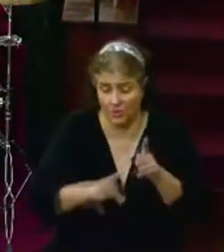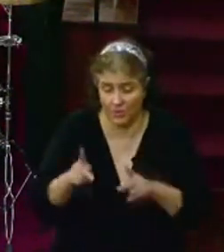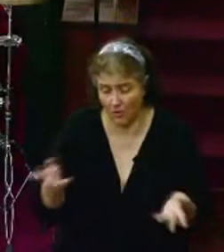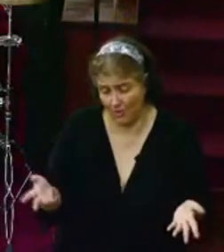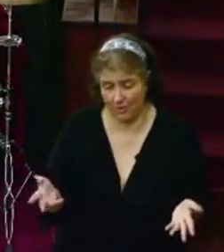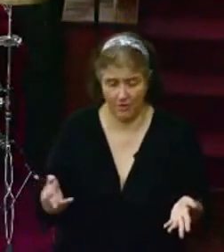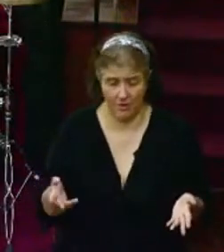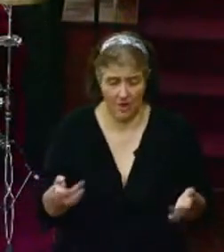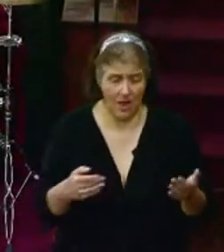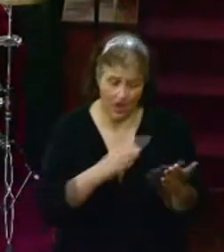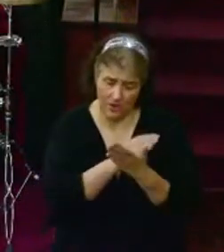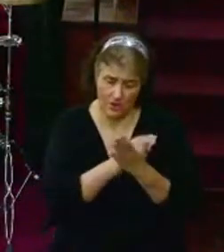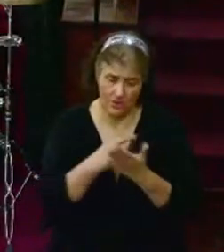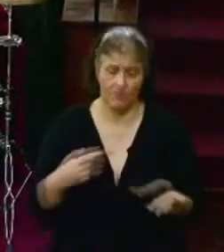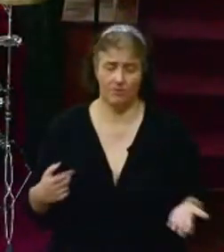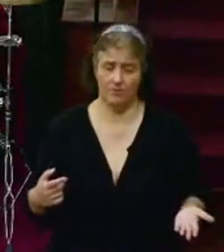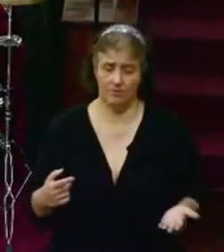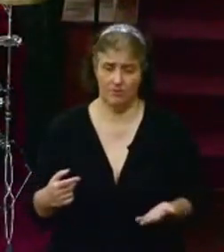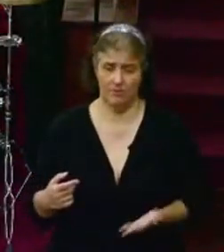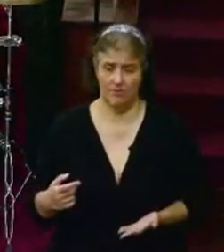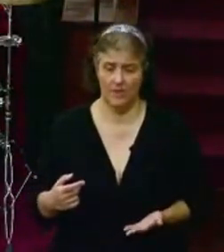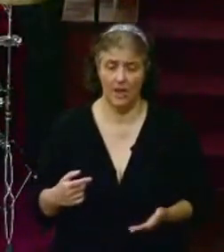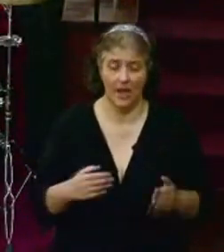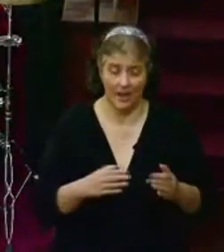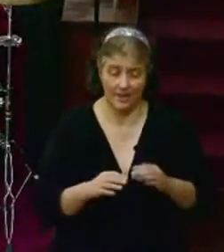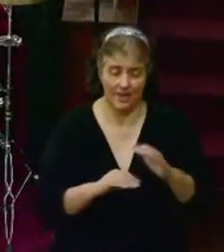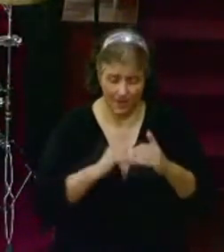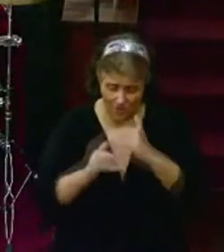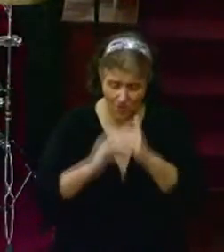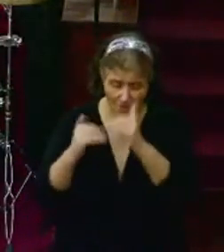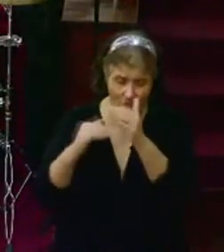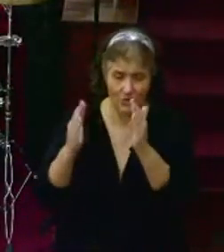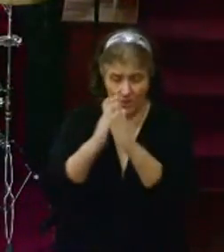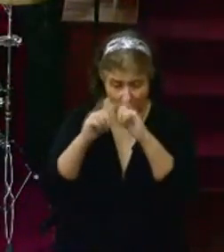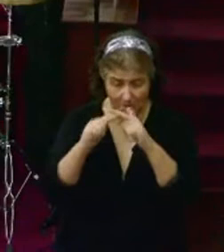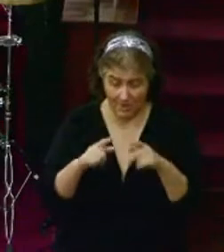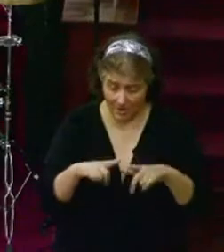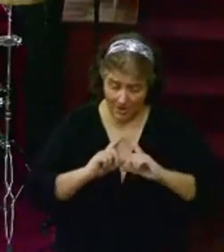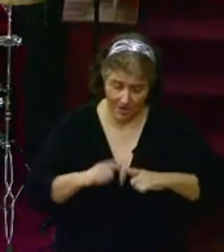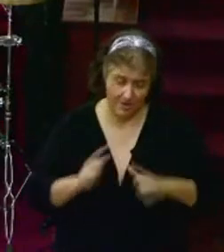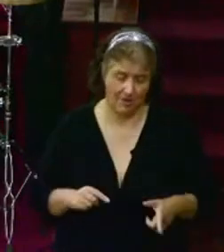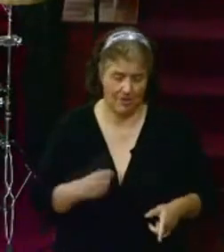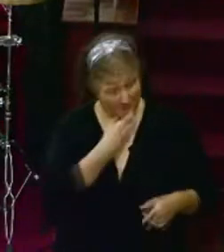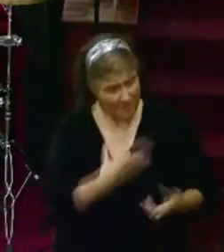ele construiu a sinagoga para nós. Ele é uma pessoa do bem. Você